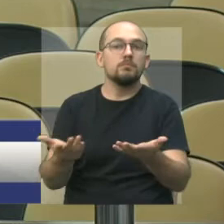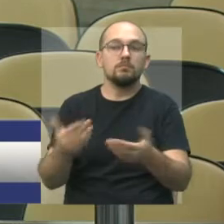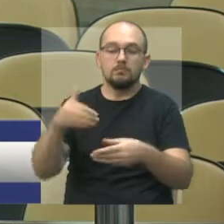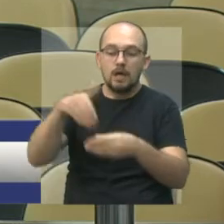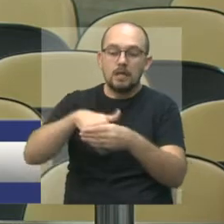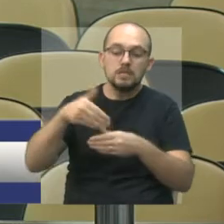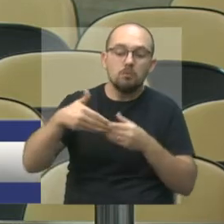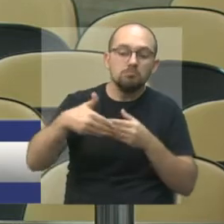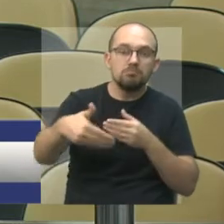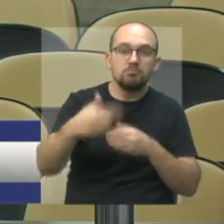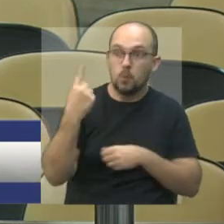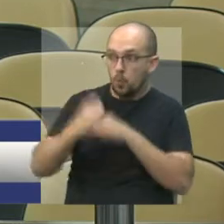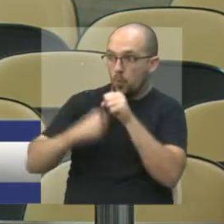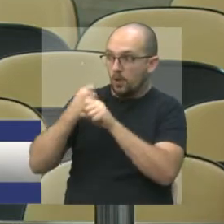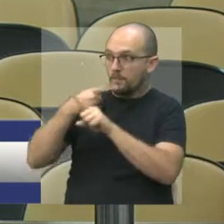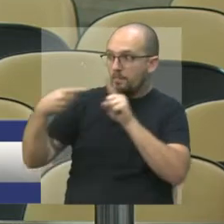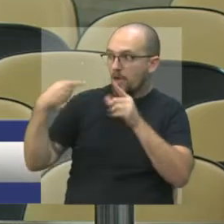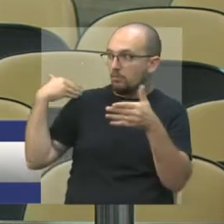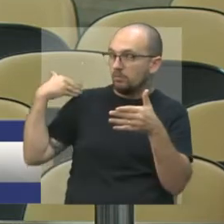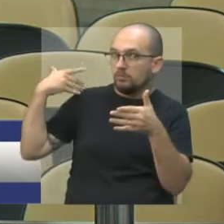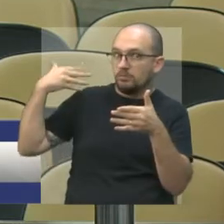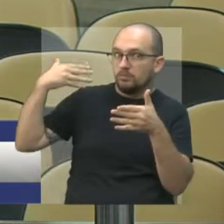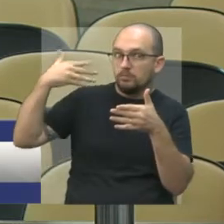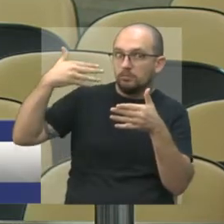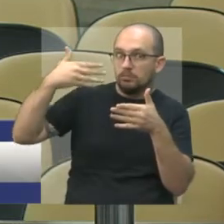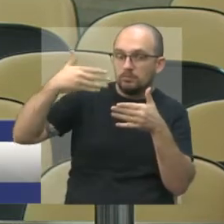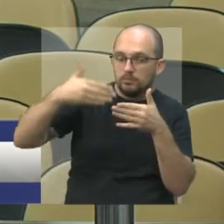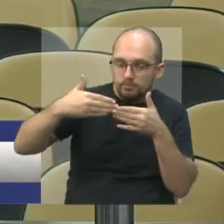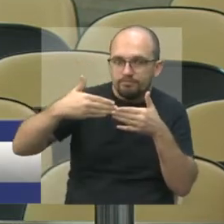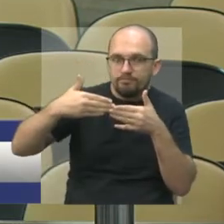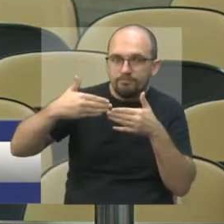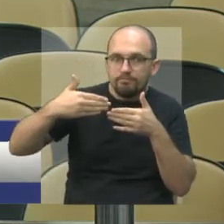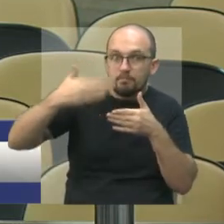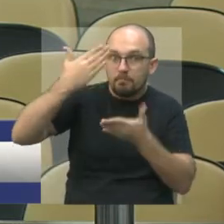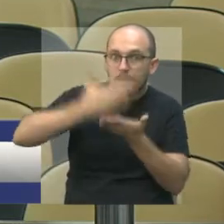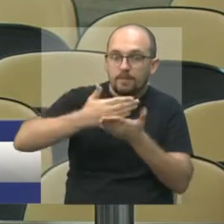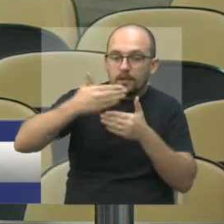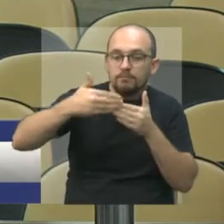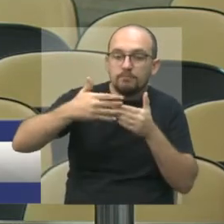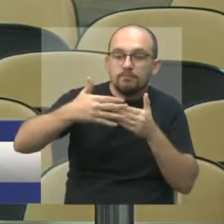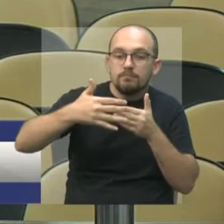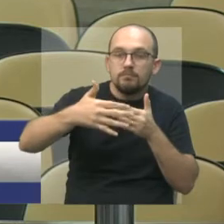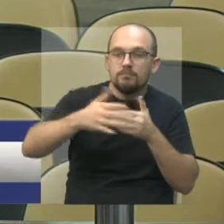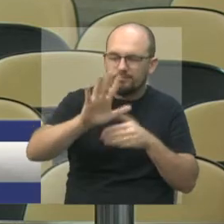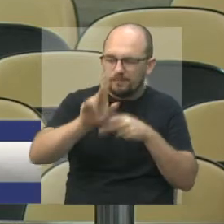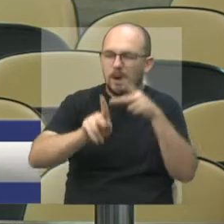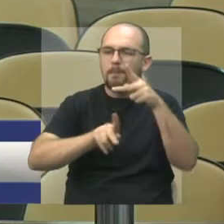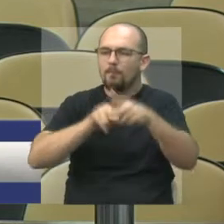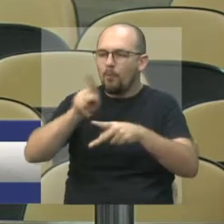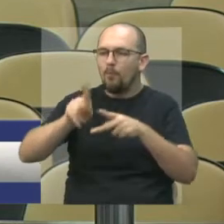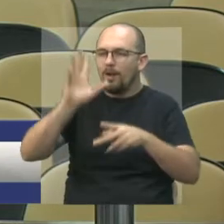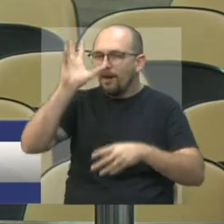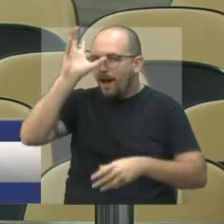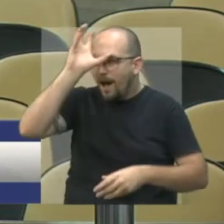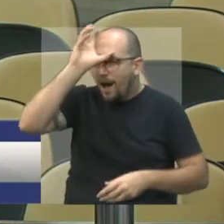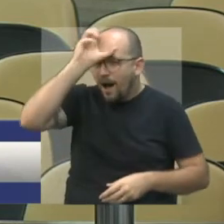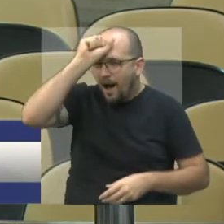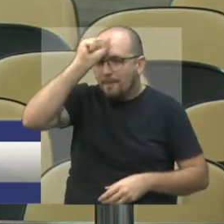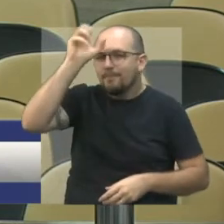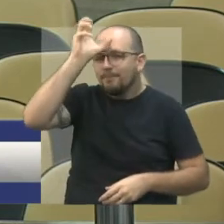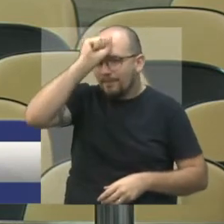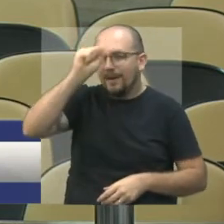meio, está mais perto já, e a população vai dar a resposta no final do ano, no final da